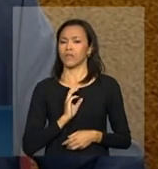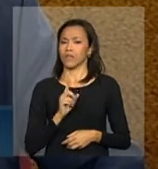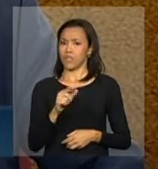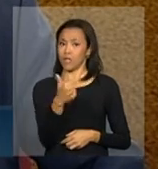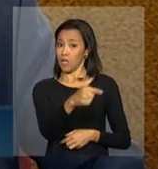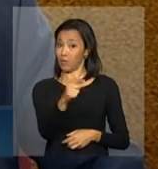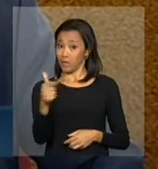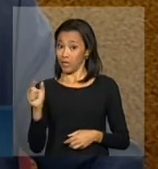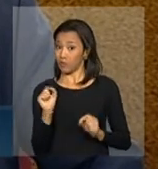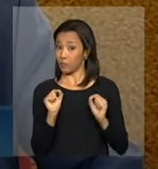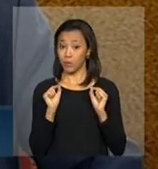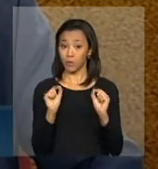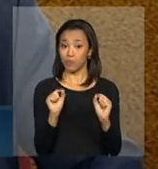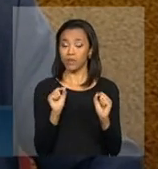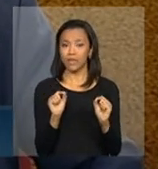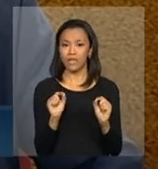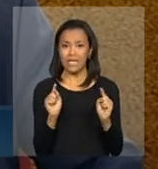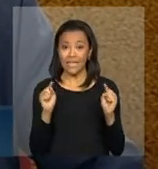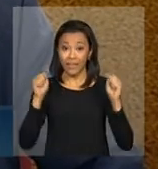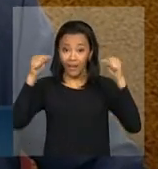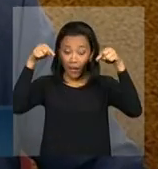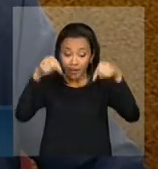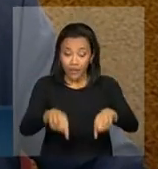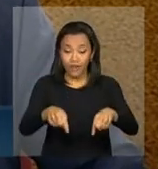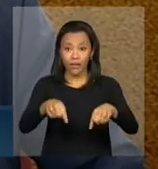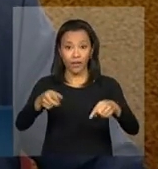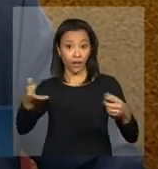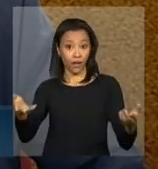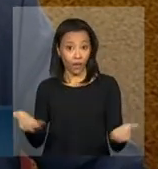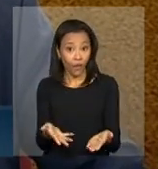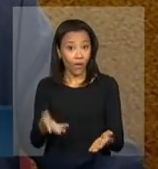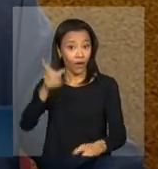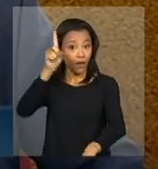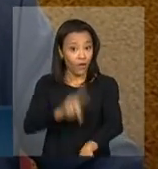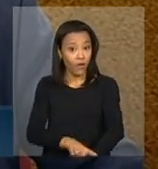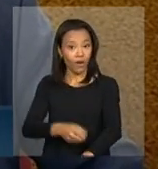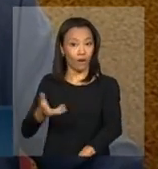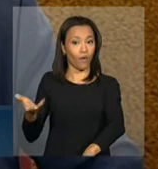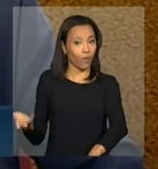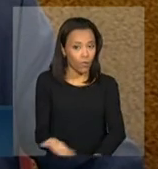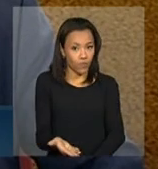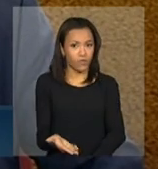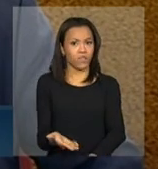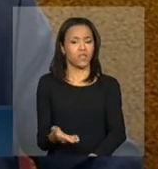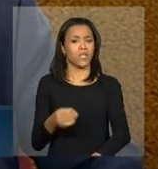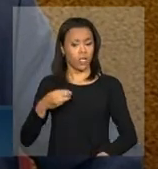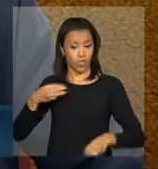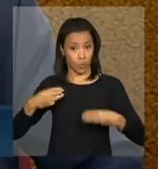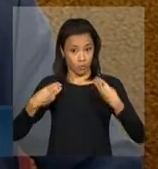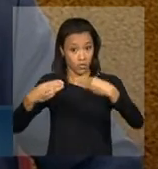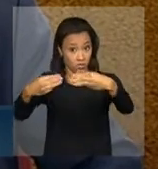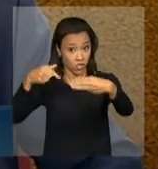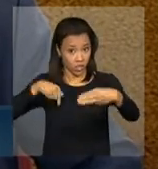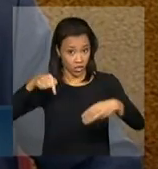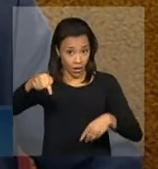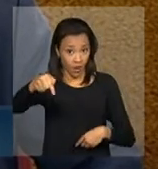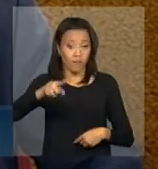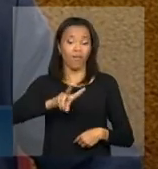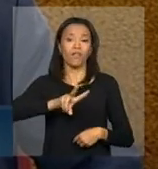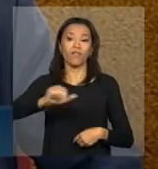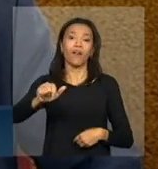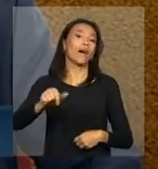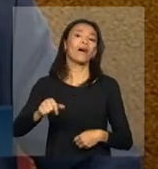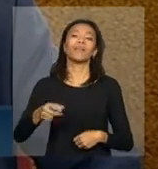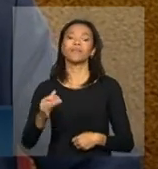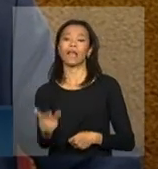a gente não tem expectativa de que seja aqui, agora, nesse momento de audiência pública, que os ministérios vão emitir a